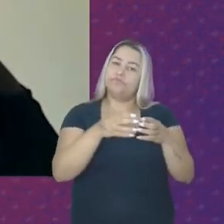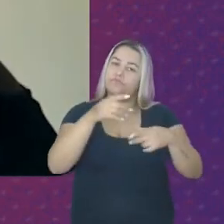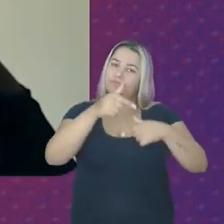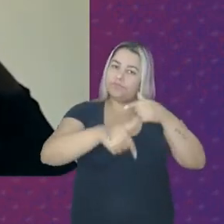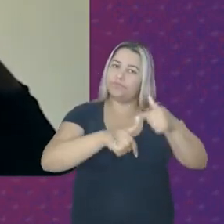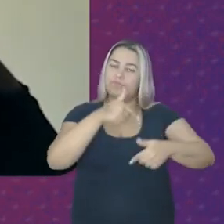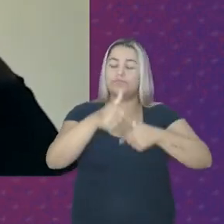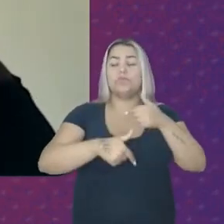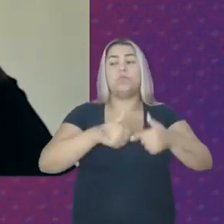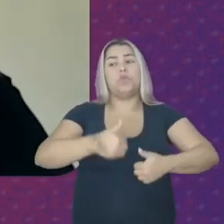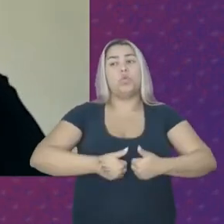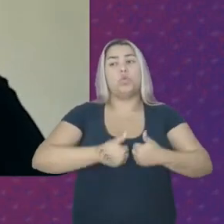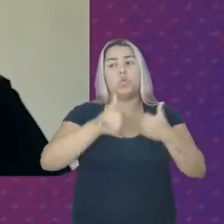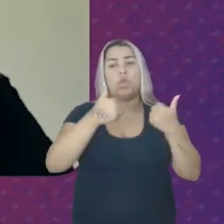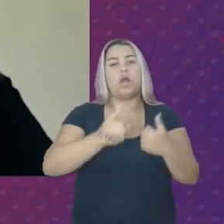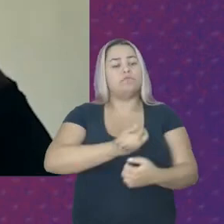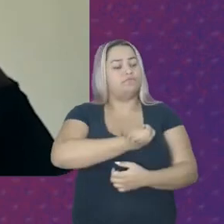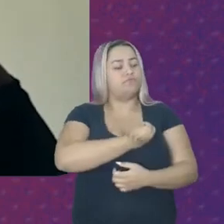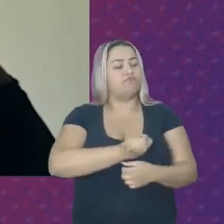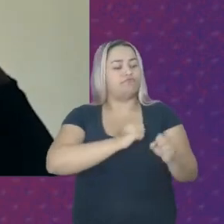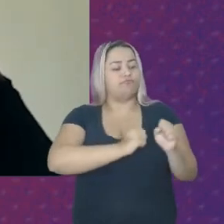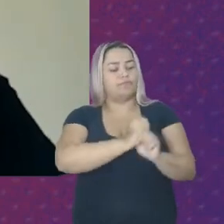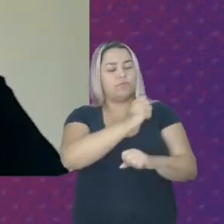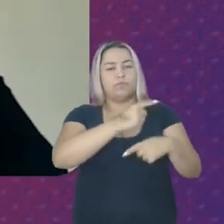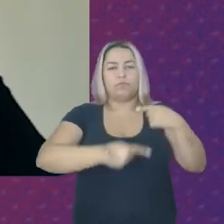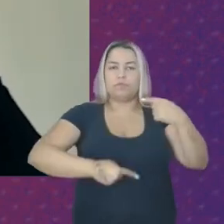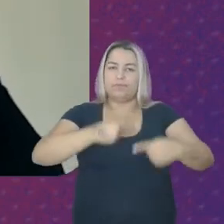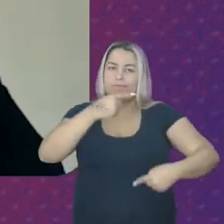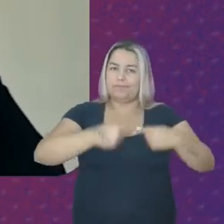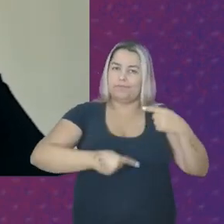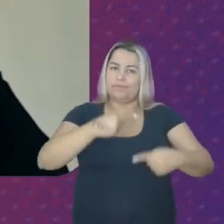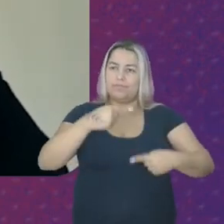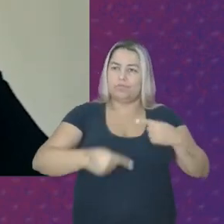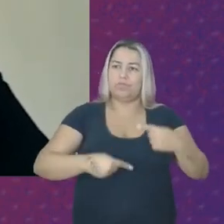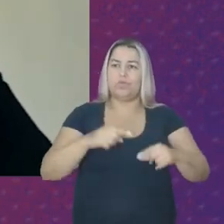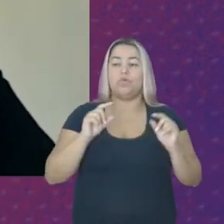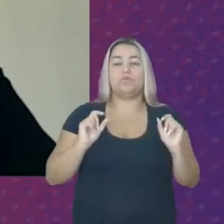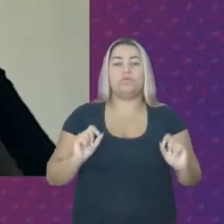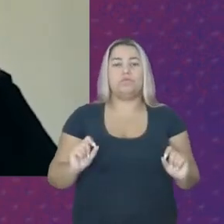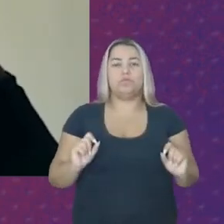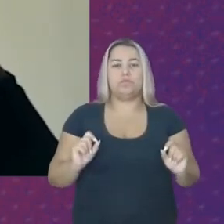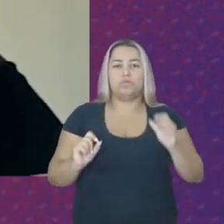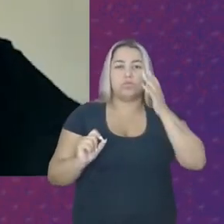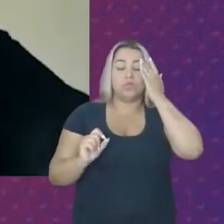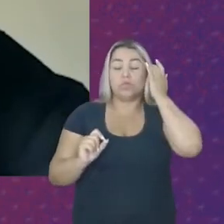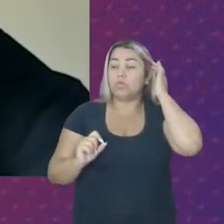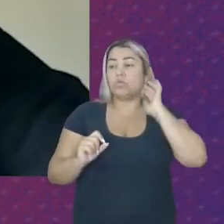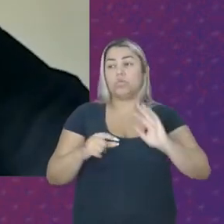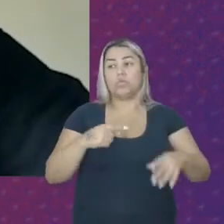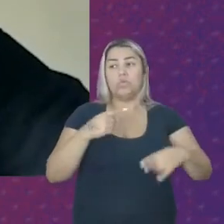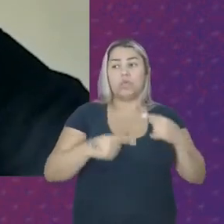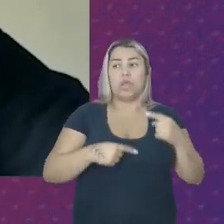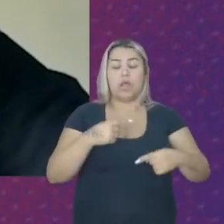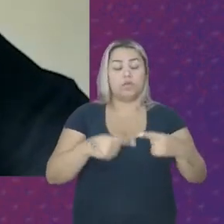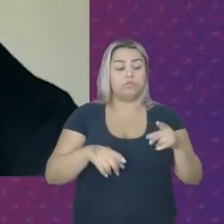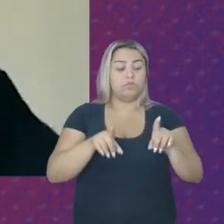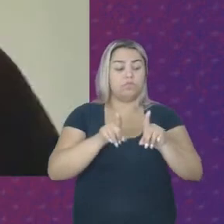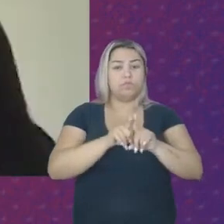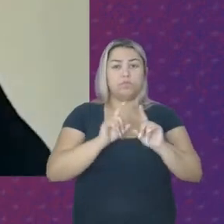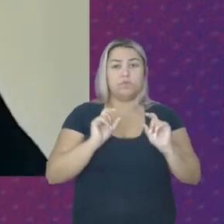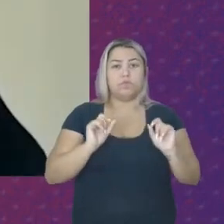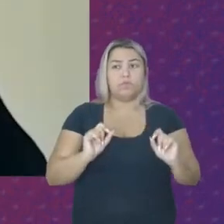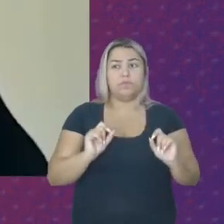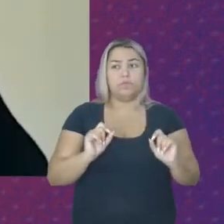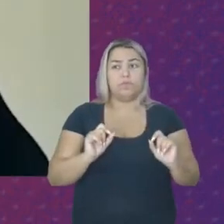melhoria de vida é construída? A partir do debate, a partir do diálogo sobre esses mais diversos temas. E é isso